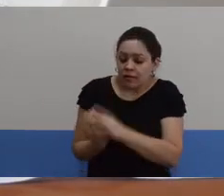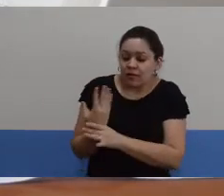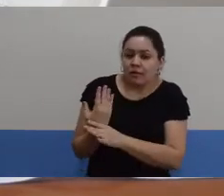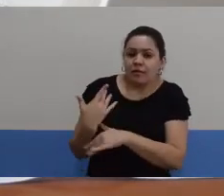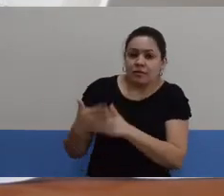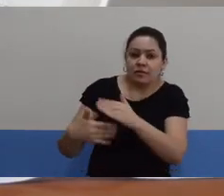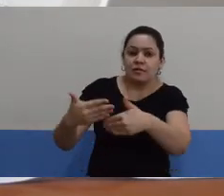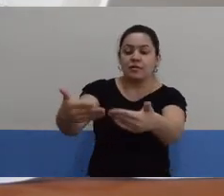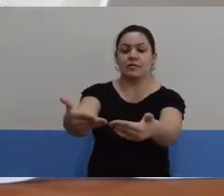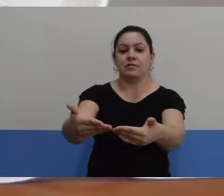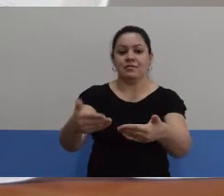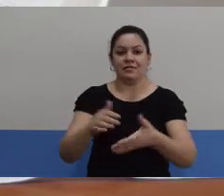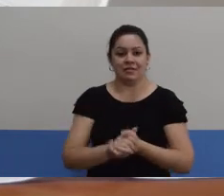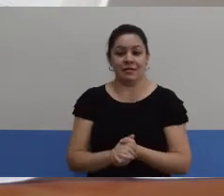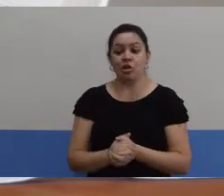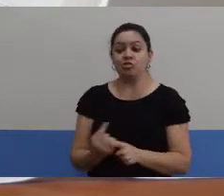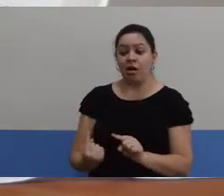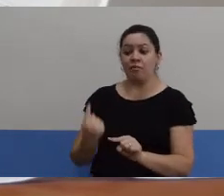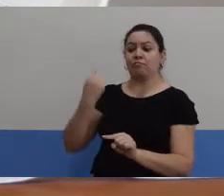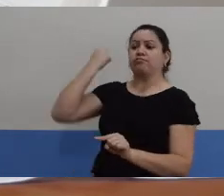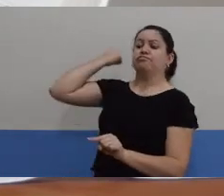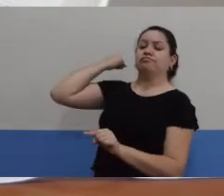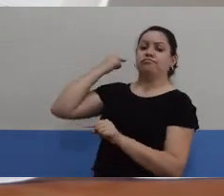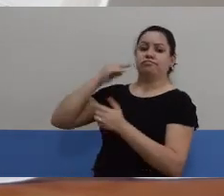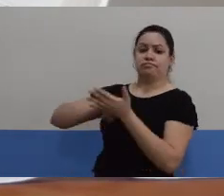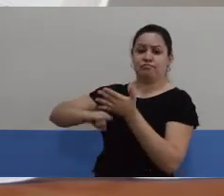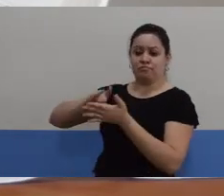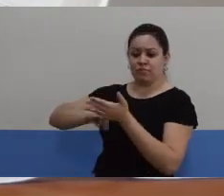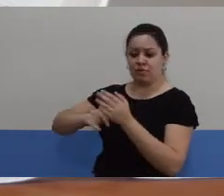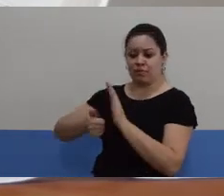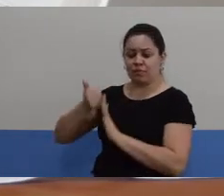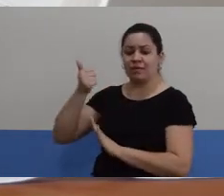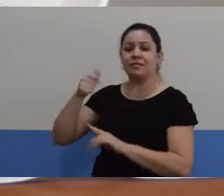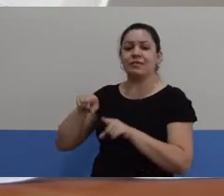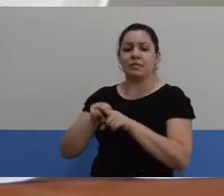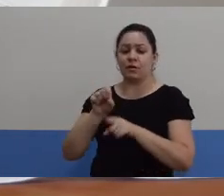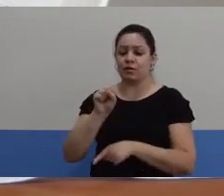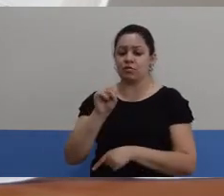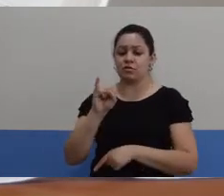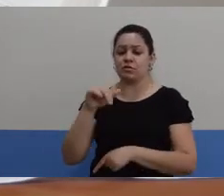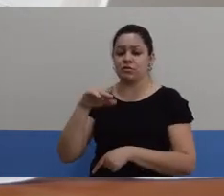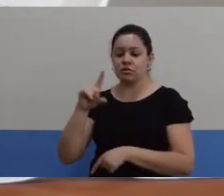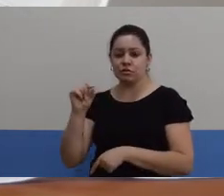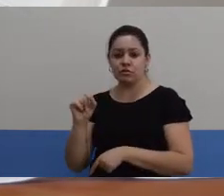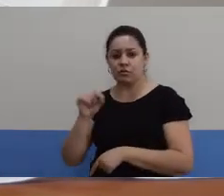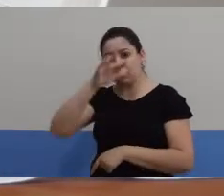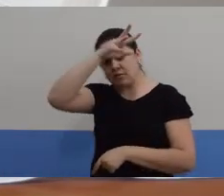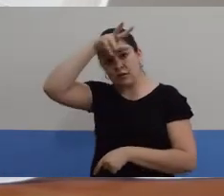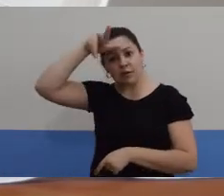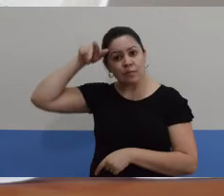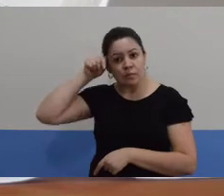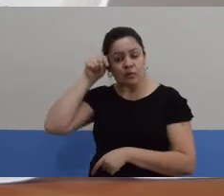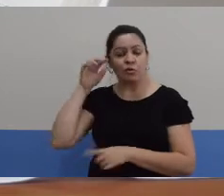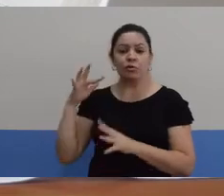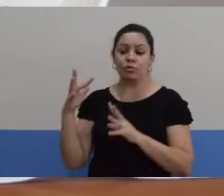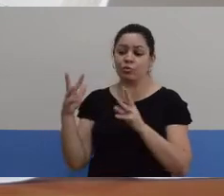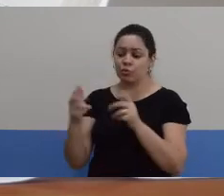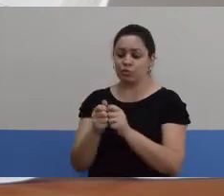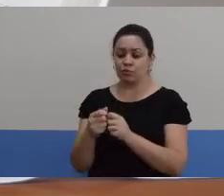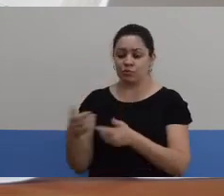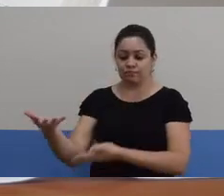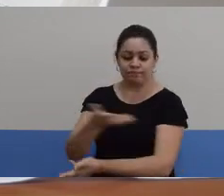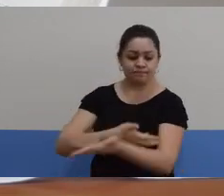nós temos refletido, e também com o Sínodo da Amazônia, que tudo está interagido. E eu não estou sozinho,